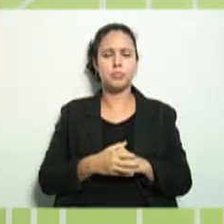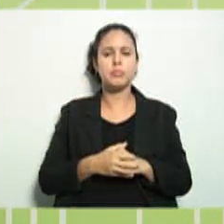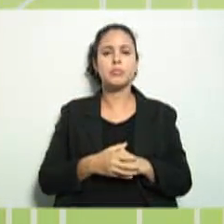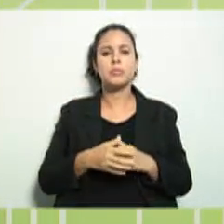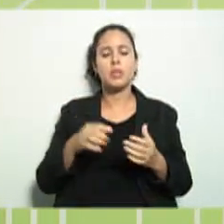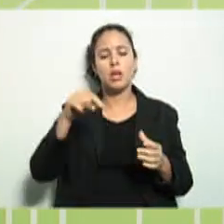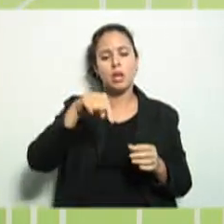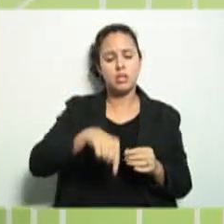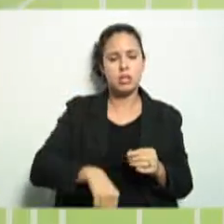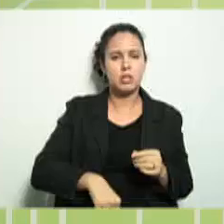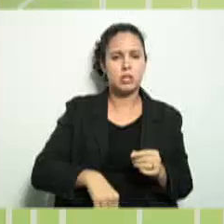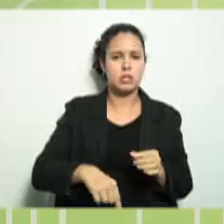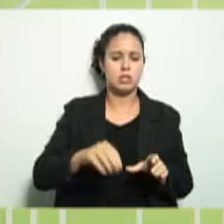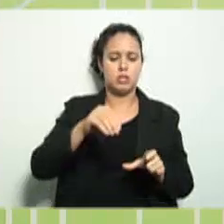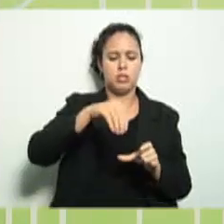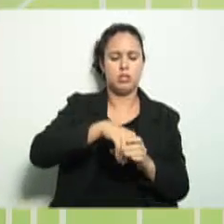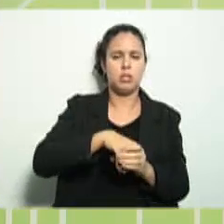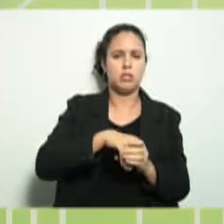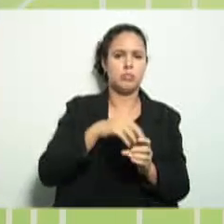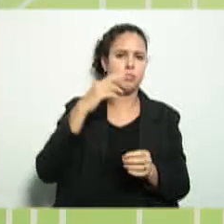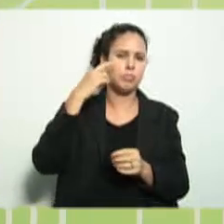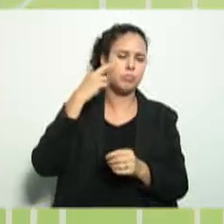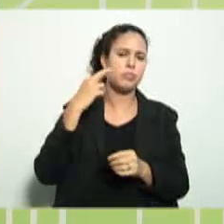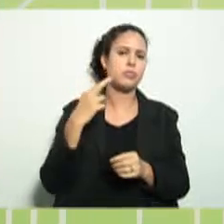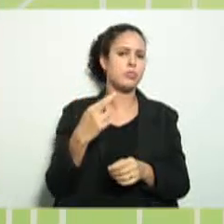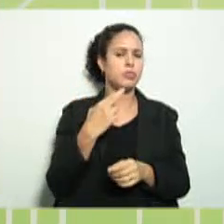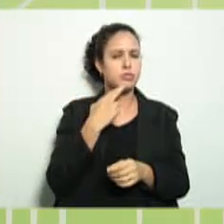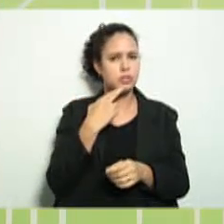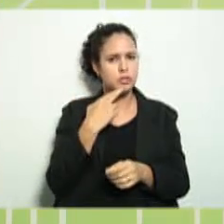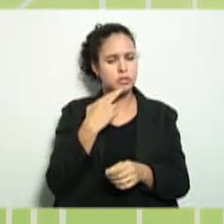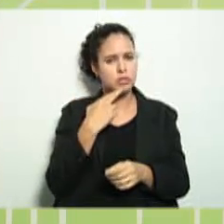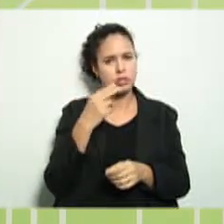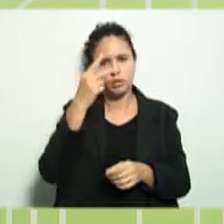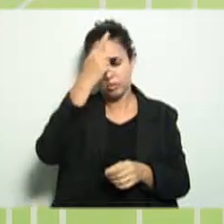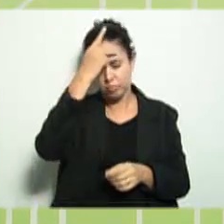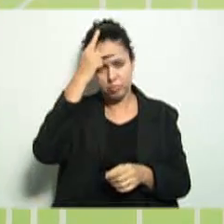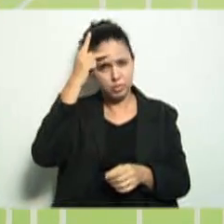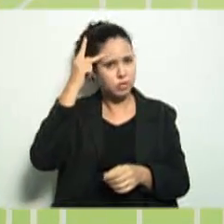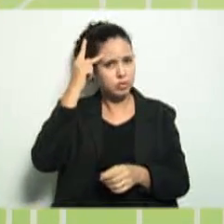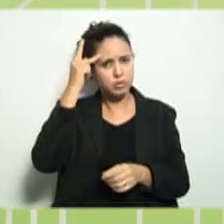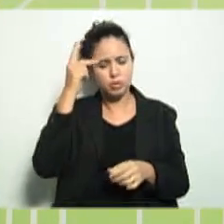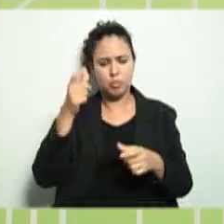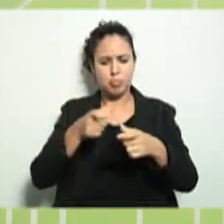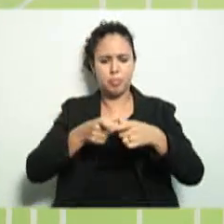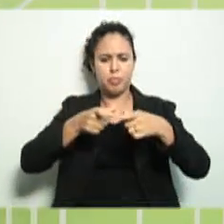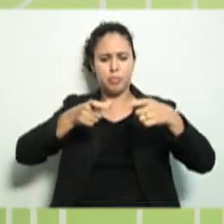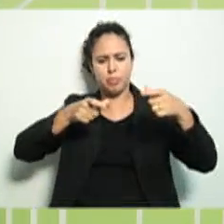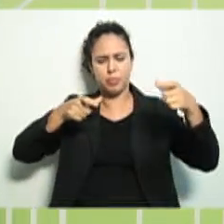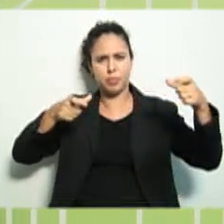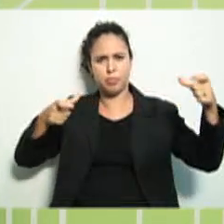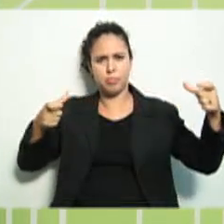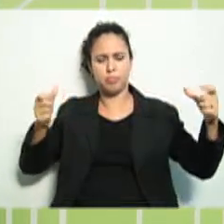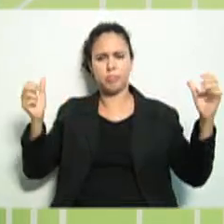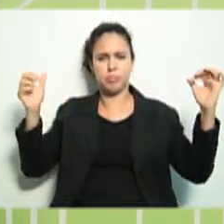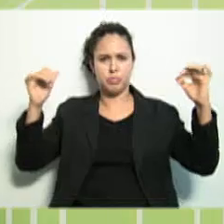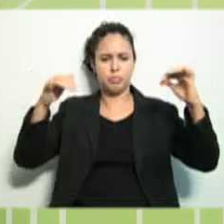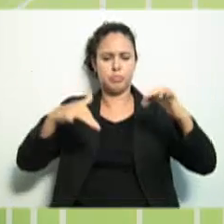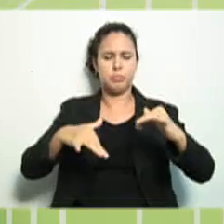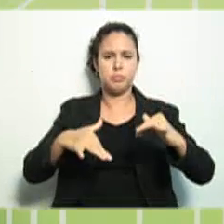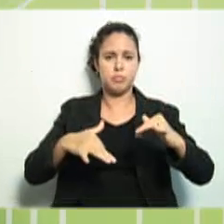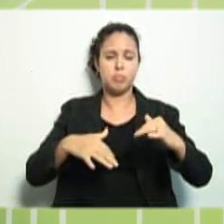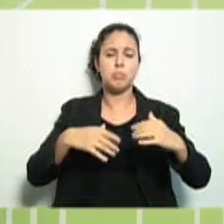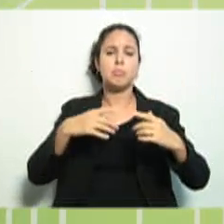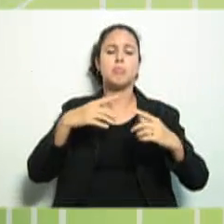que não. De 90 para 2015 nós demos um salto populacional. Então esse produto está vindo de